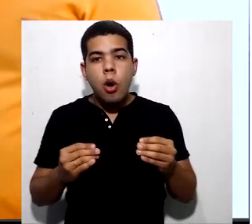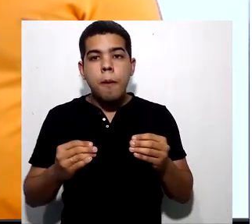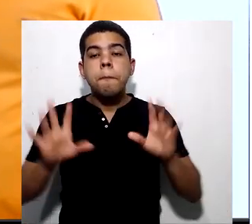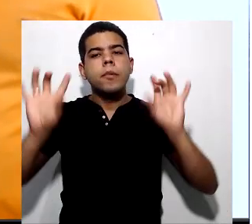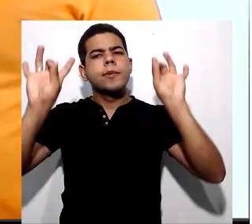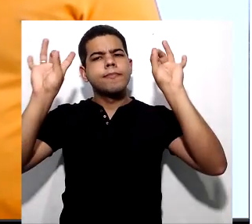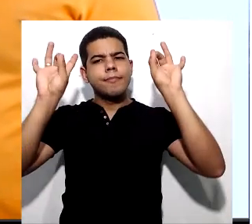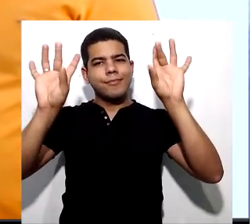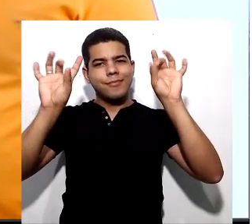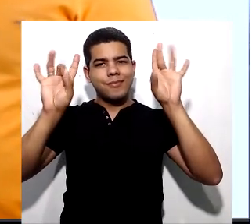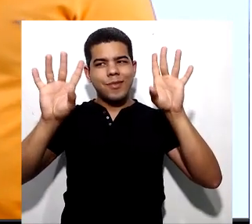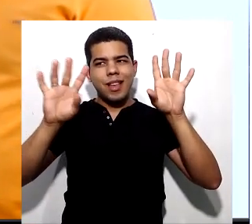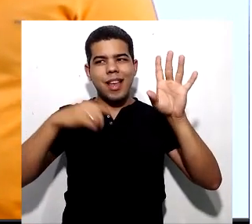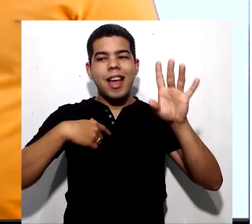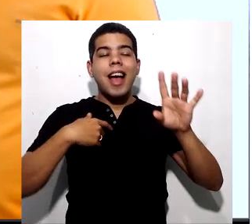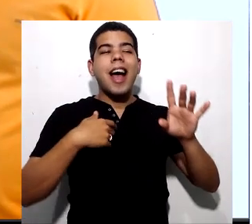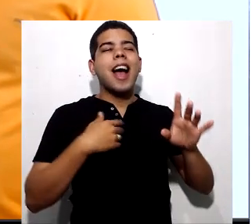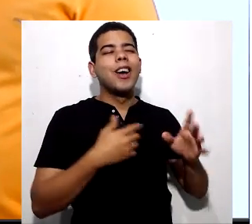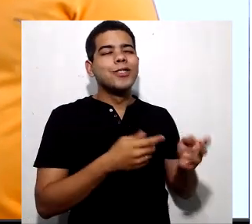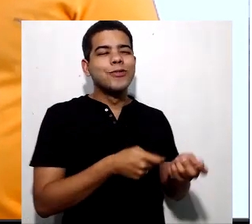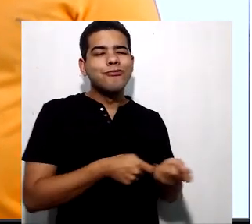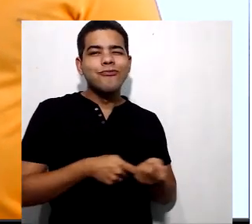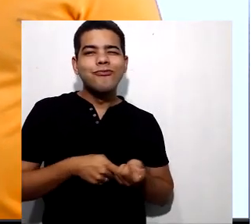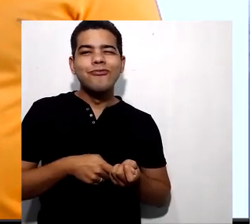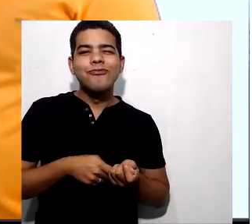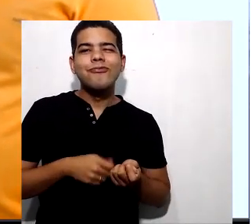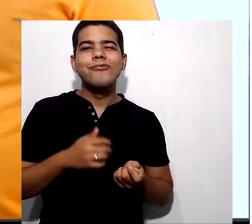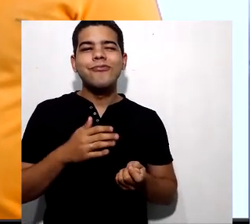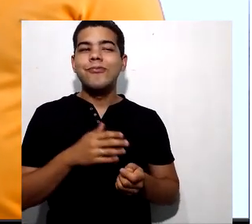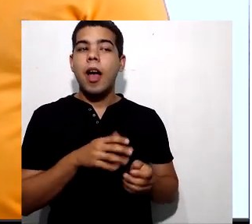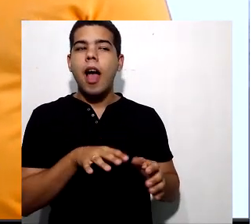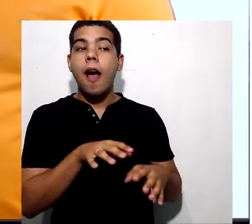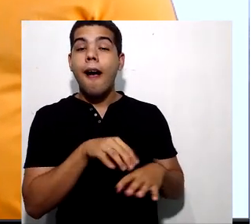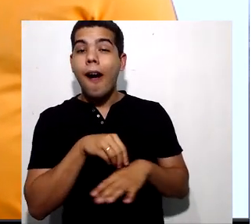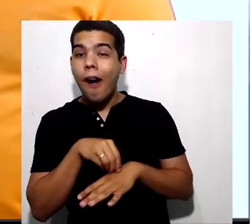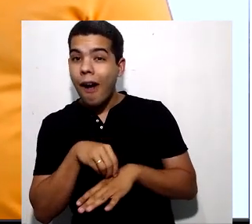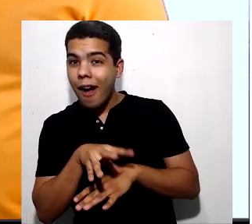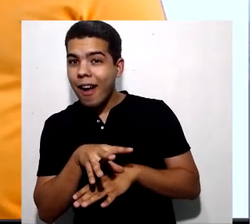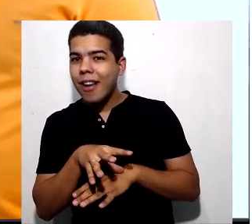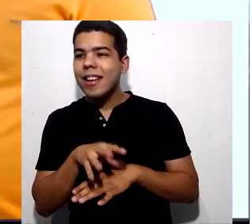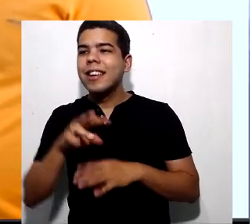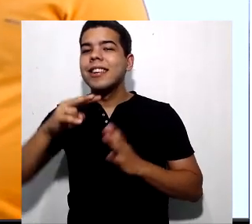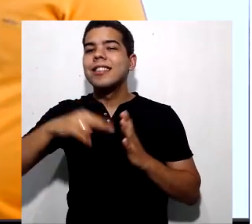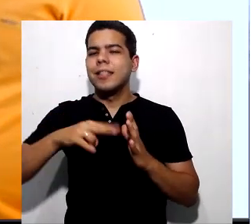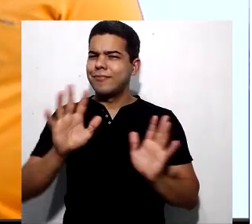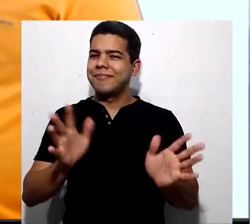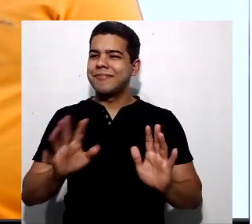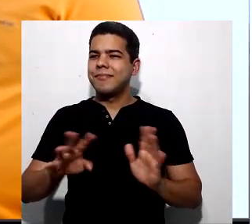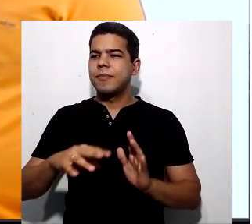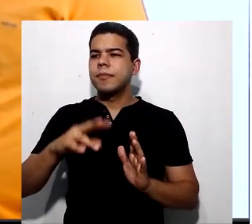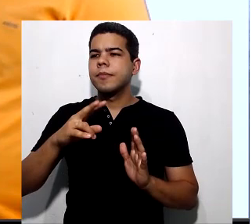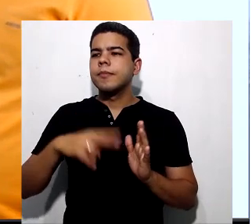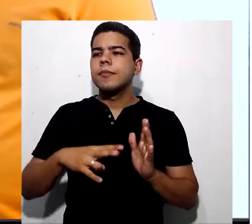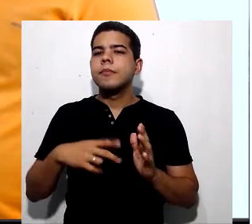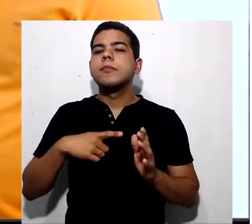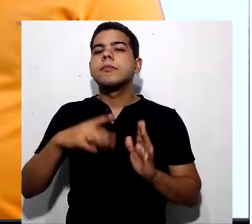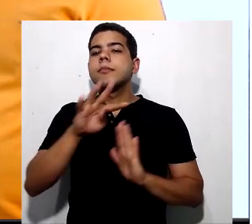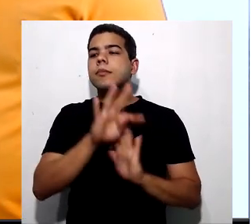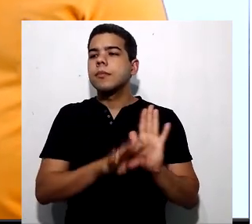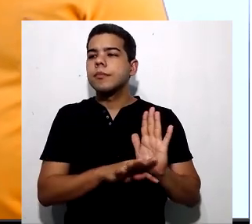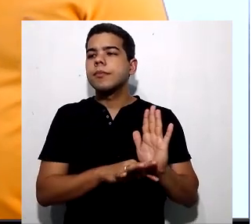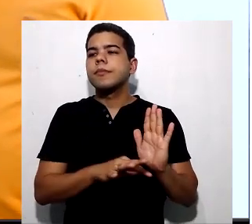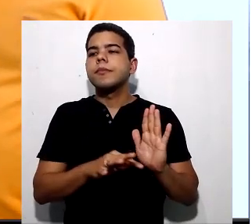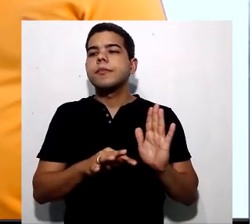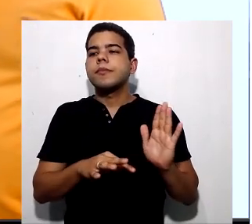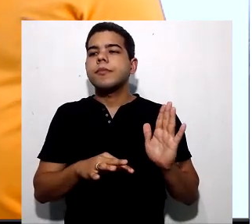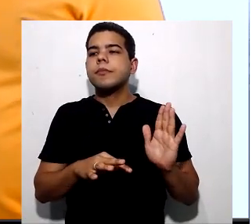especial, não puxando sardinha para o nosso lado, que os estudantes fossem ler contos, aliás, textos de Clarice,